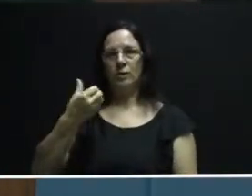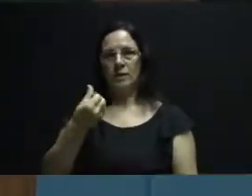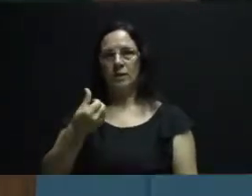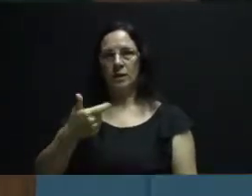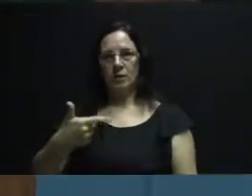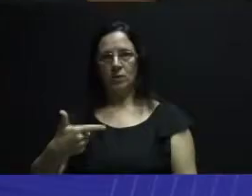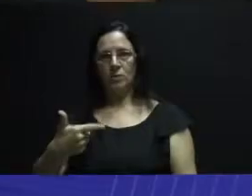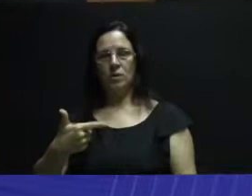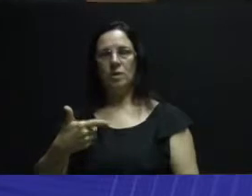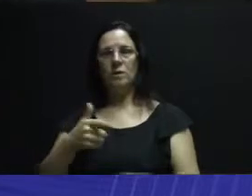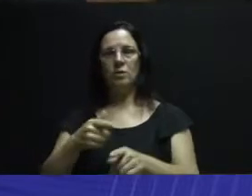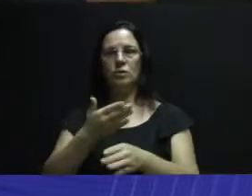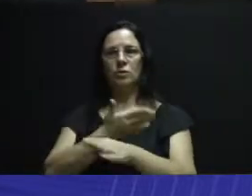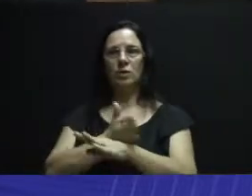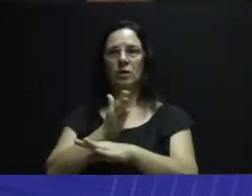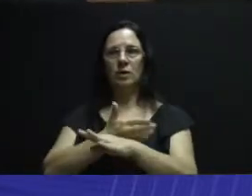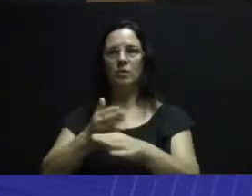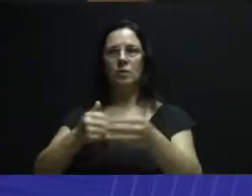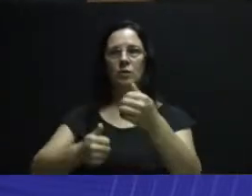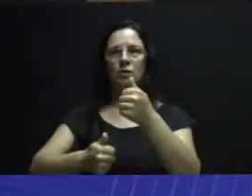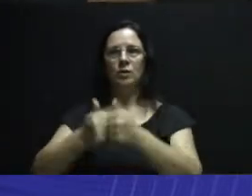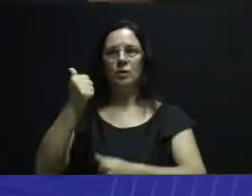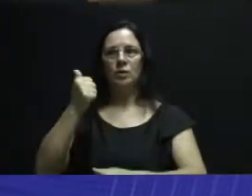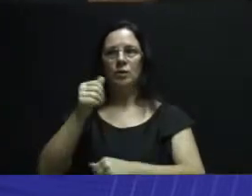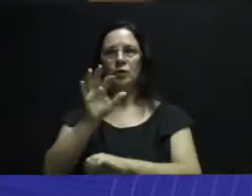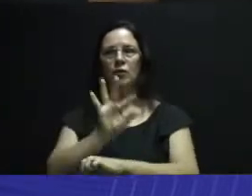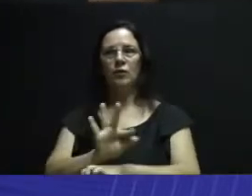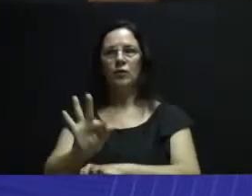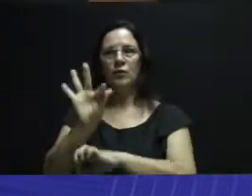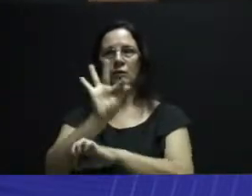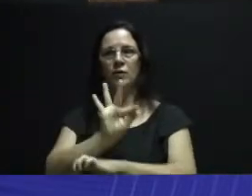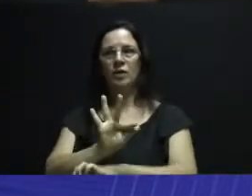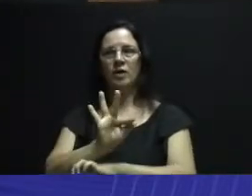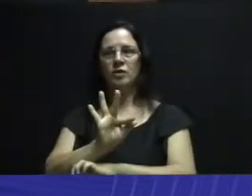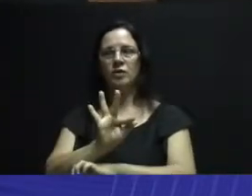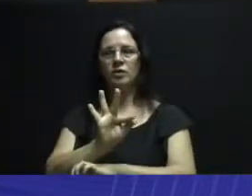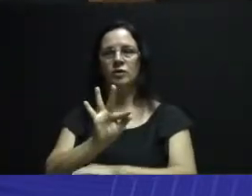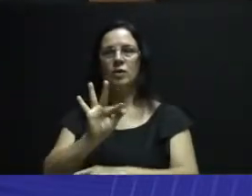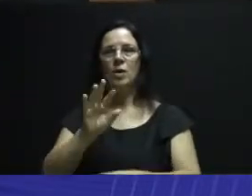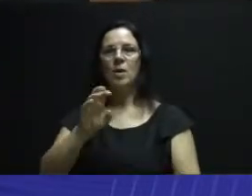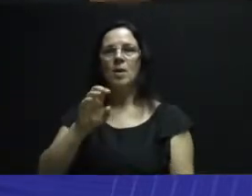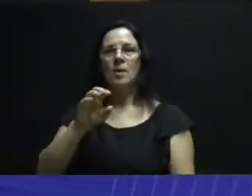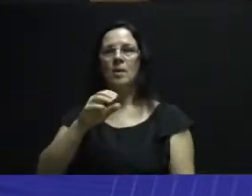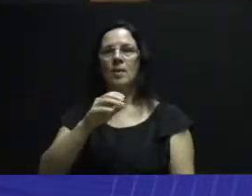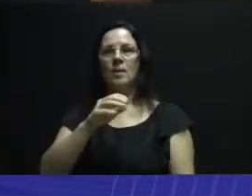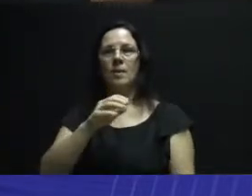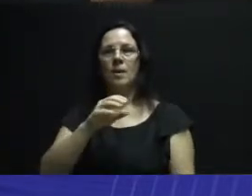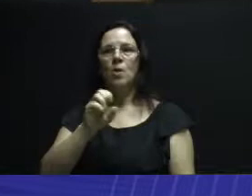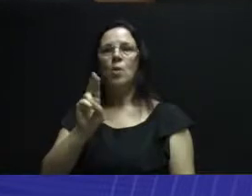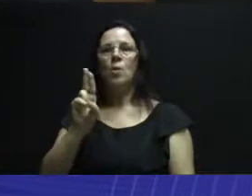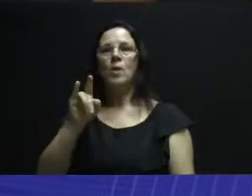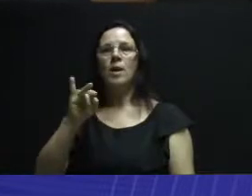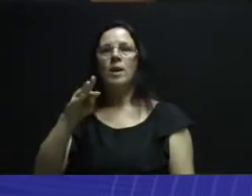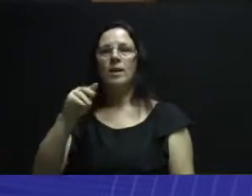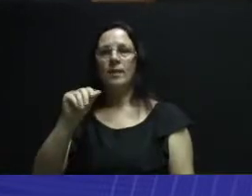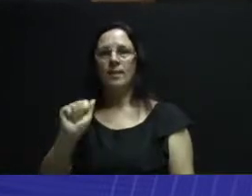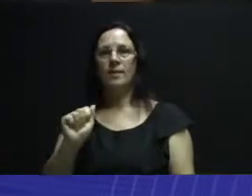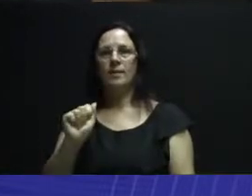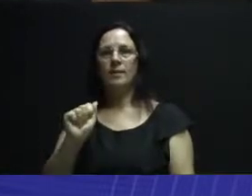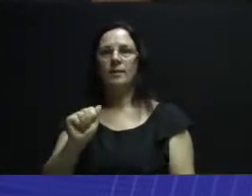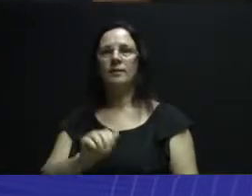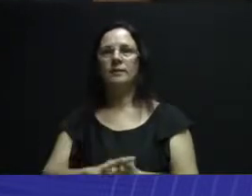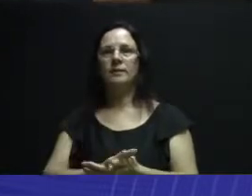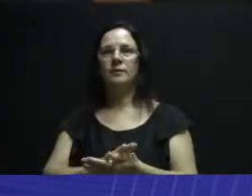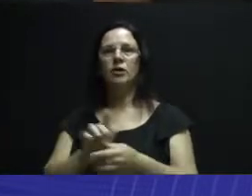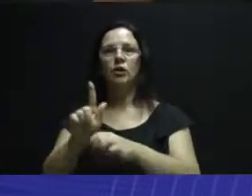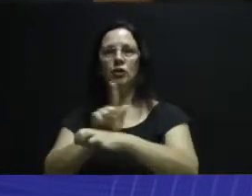em treinamento esportivo no Centro Universitário das Faculdades Metropolitanas Unidas. Cursou